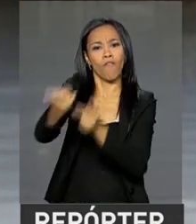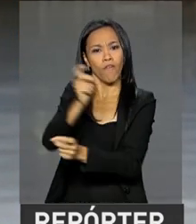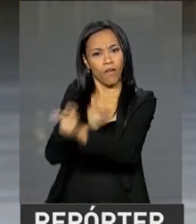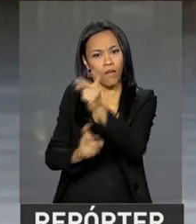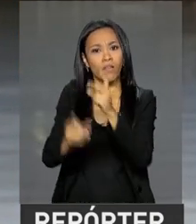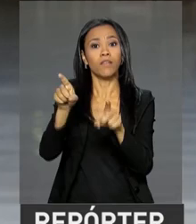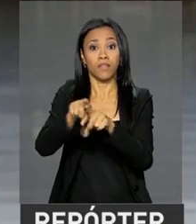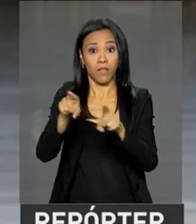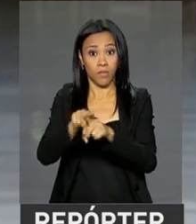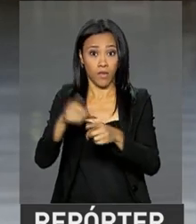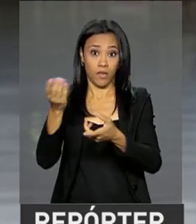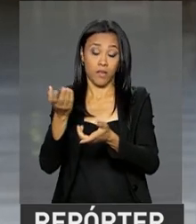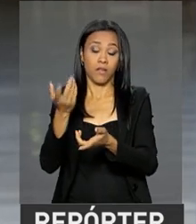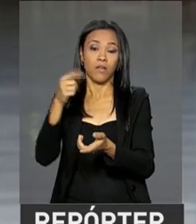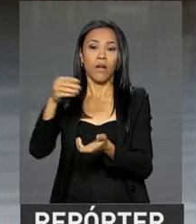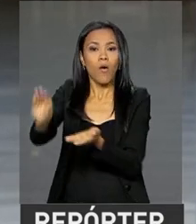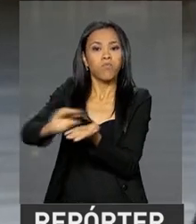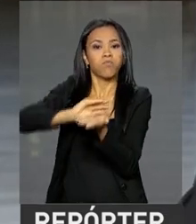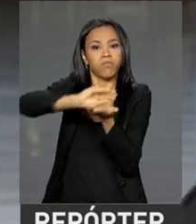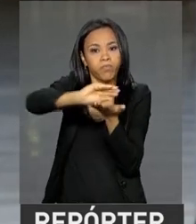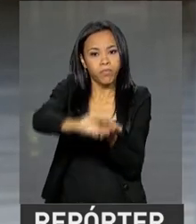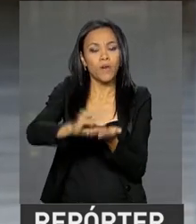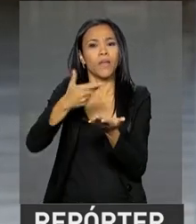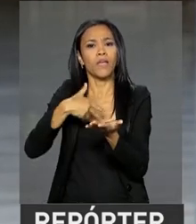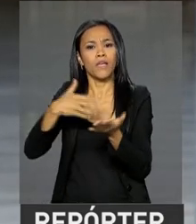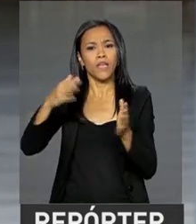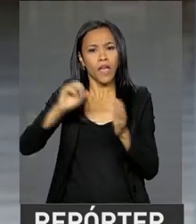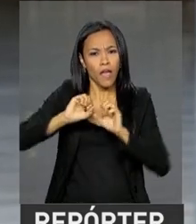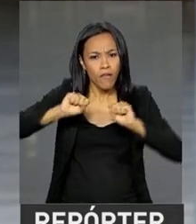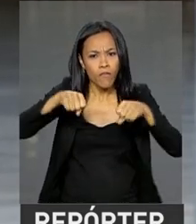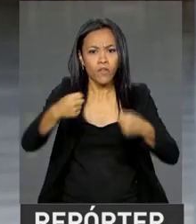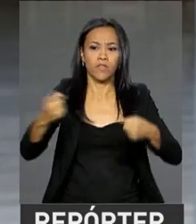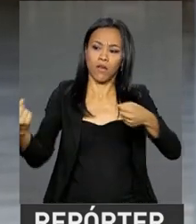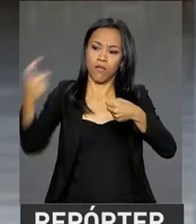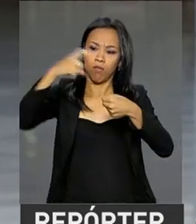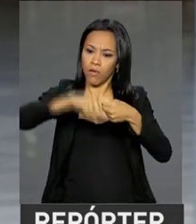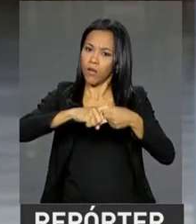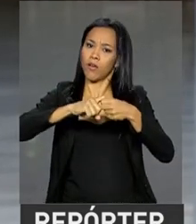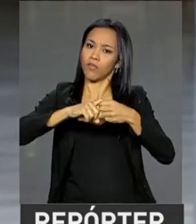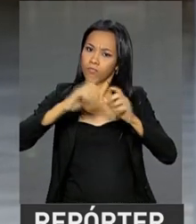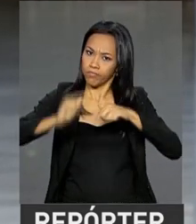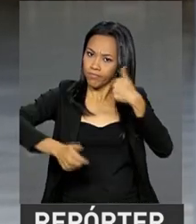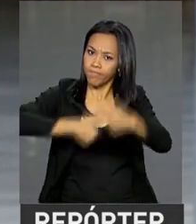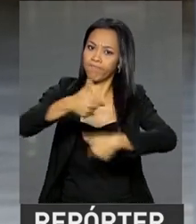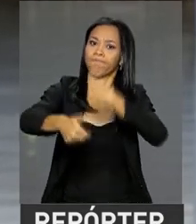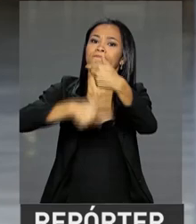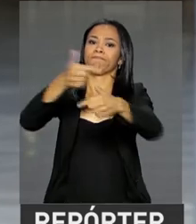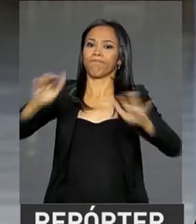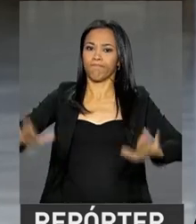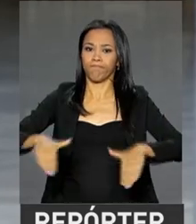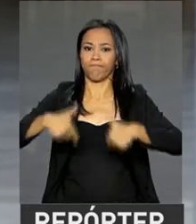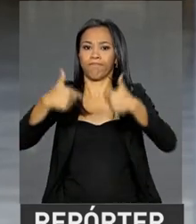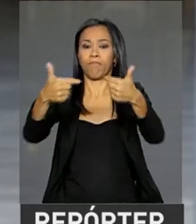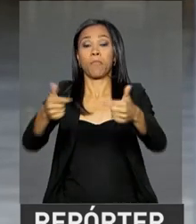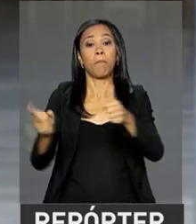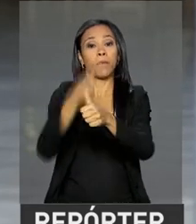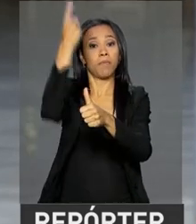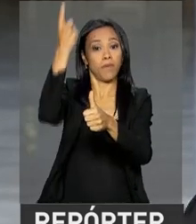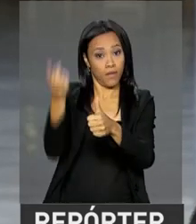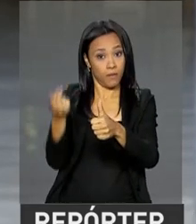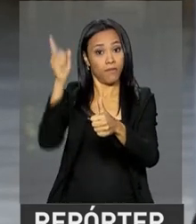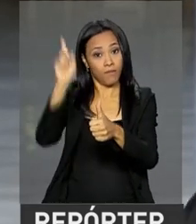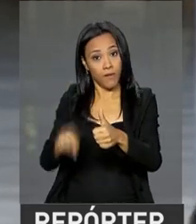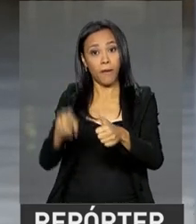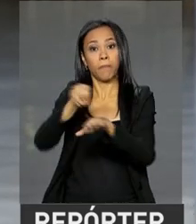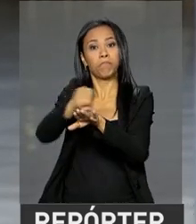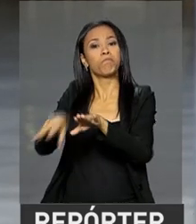países e também reforçar a cooperação e as relações diplomáticas A primeira parada Carol é na Rússia e e